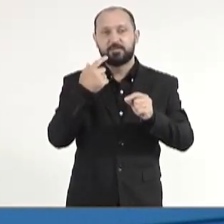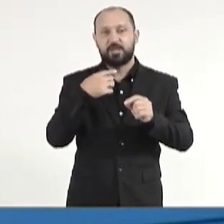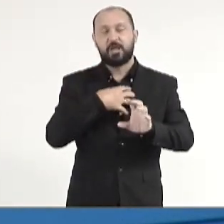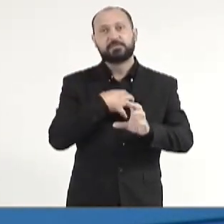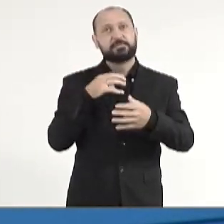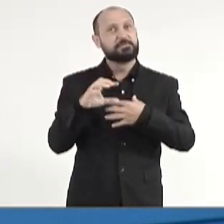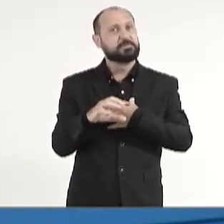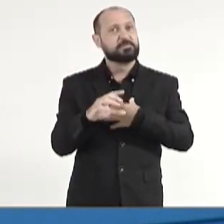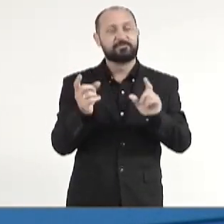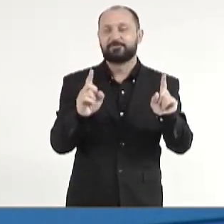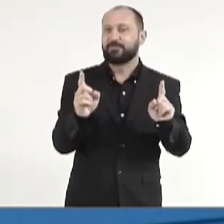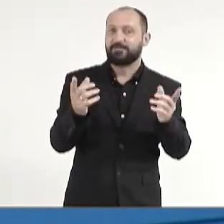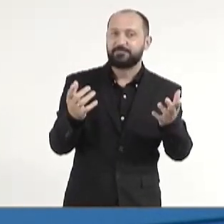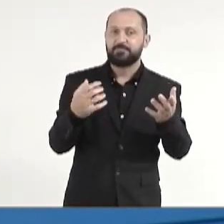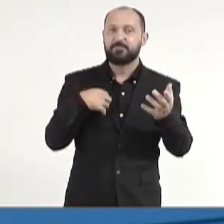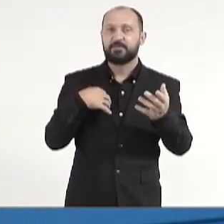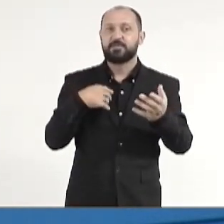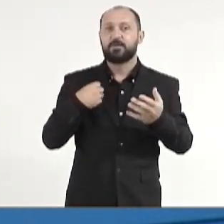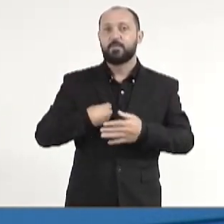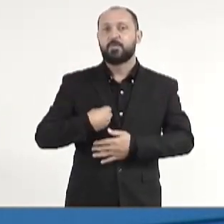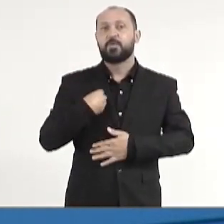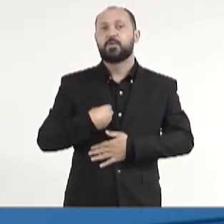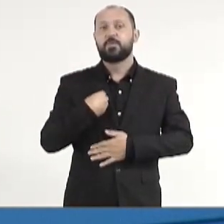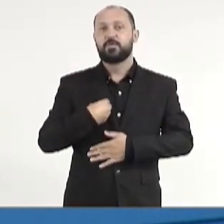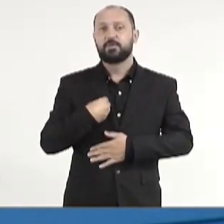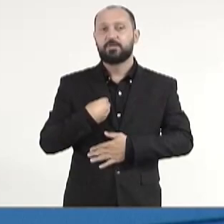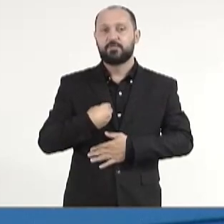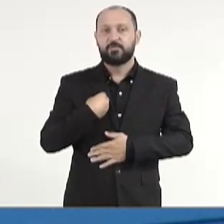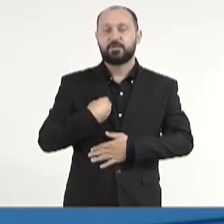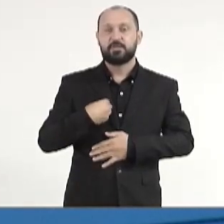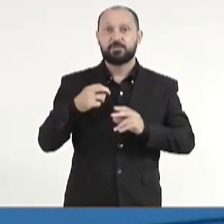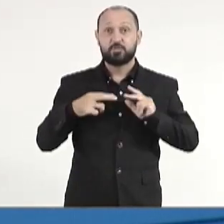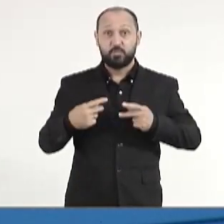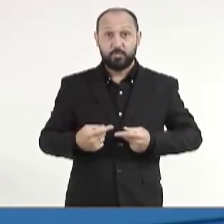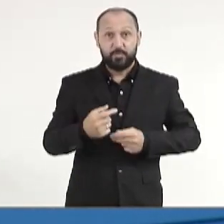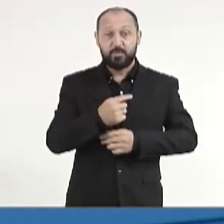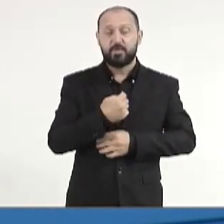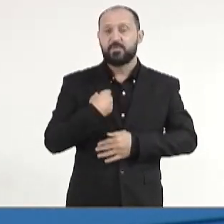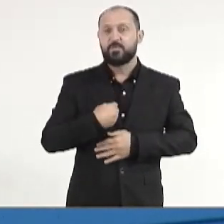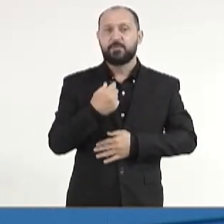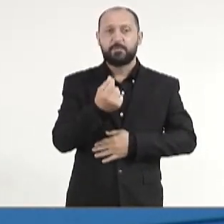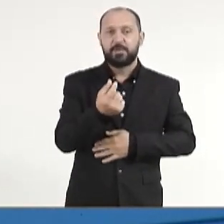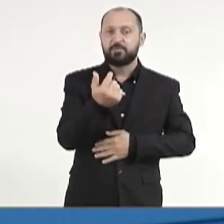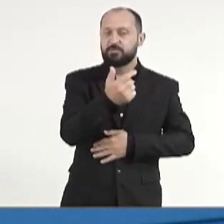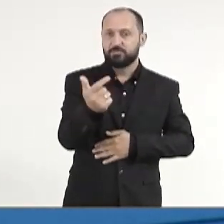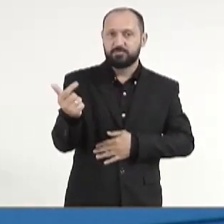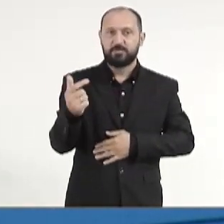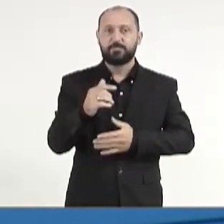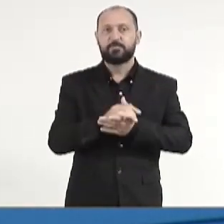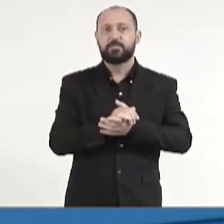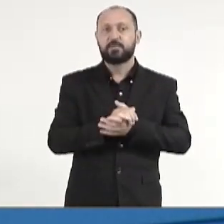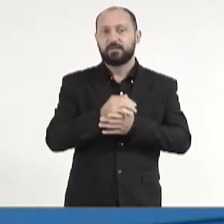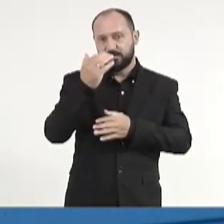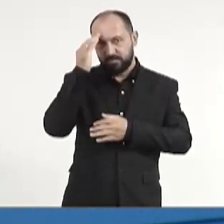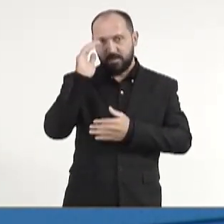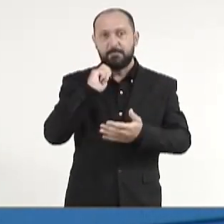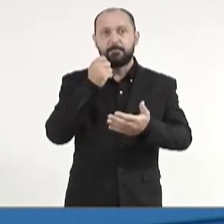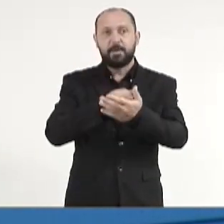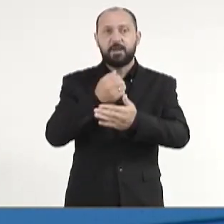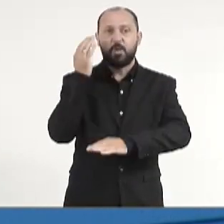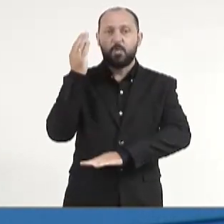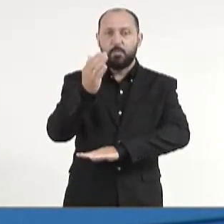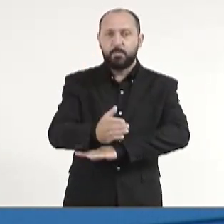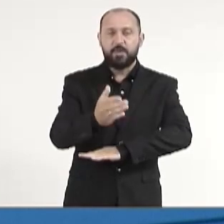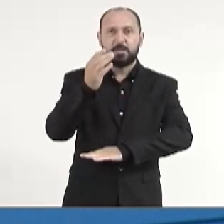de sensibilidade. Eu quero deixar registrado aqui que vidas humanas não têm preço. Então, nós temos que entender que pagar